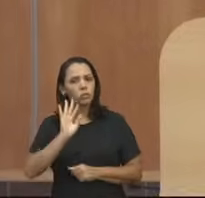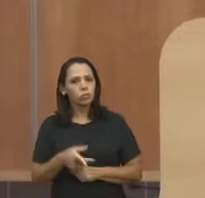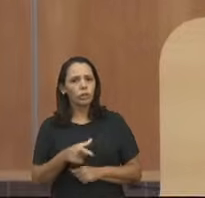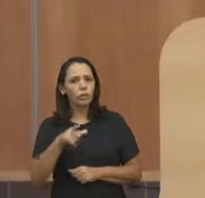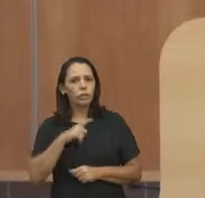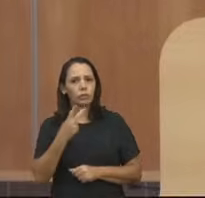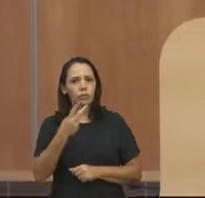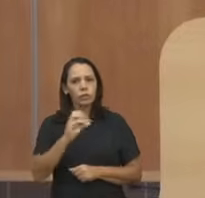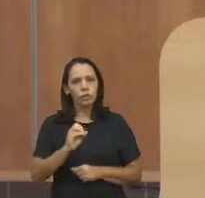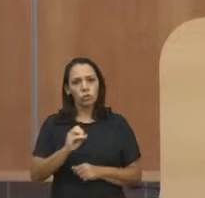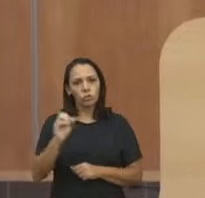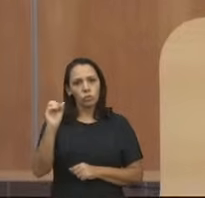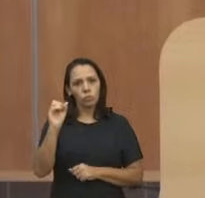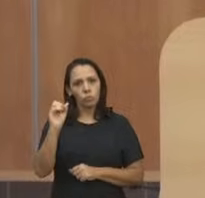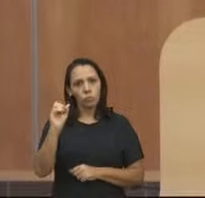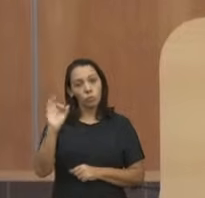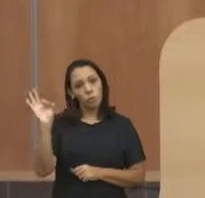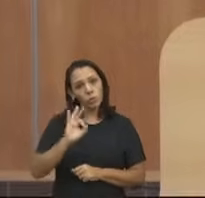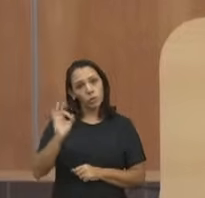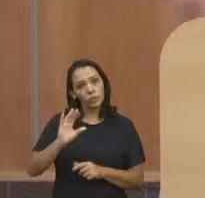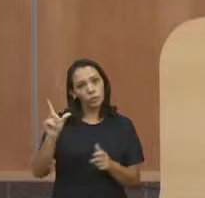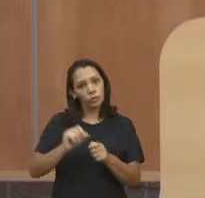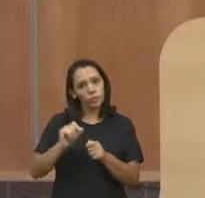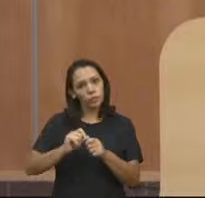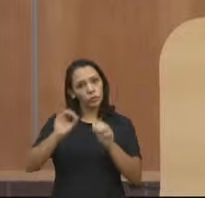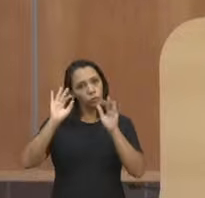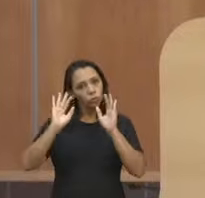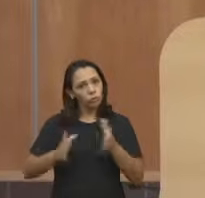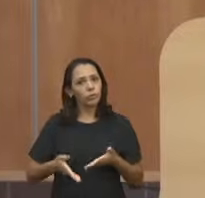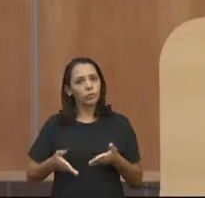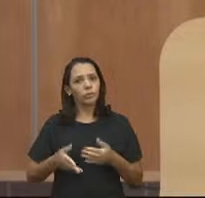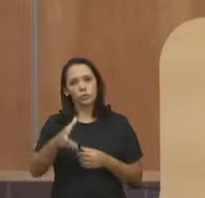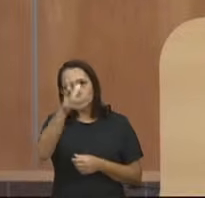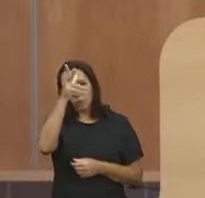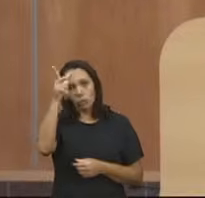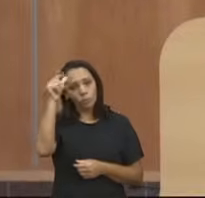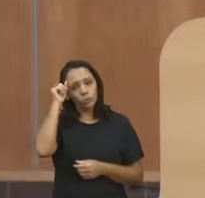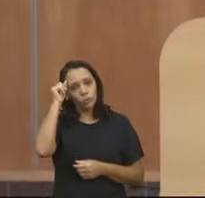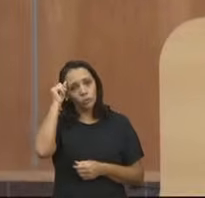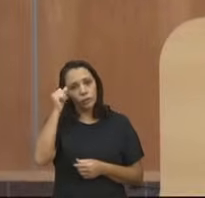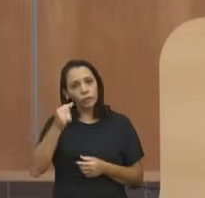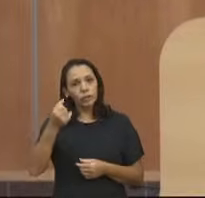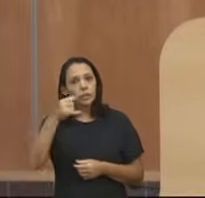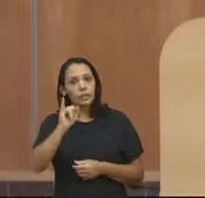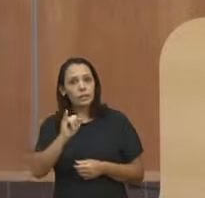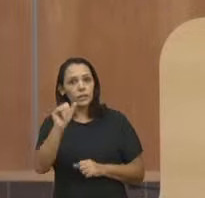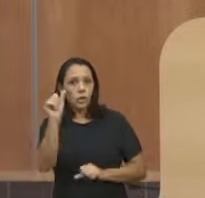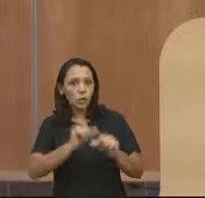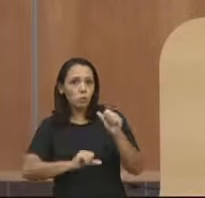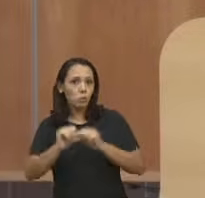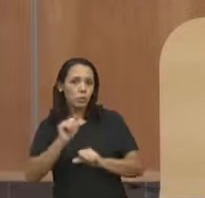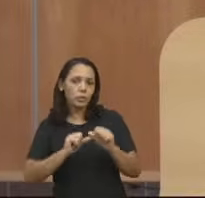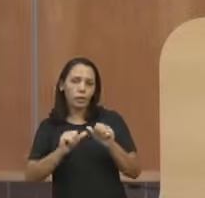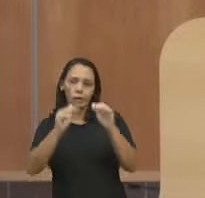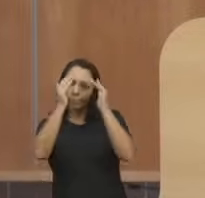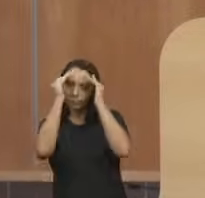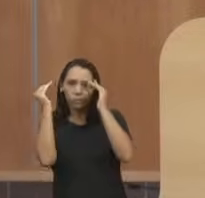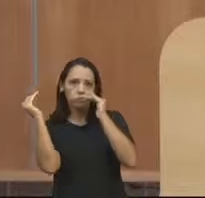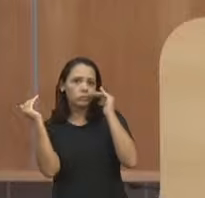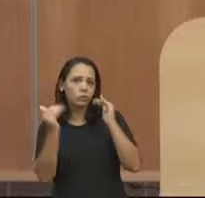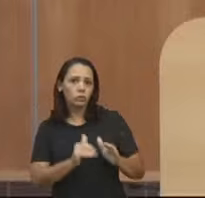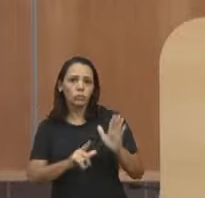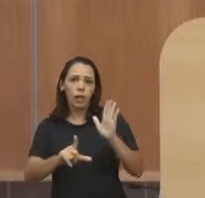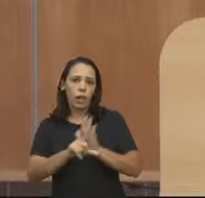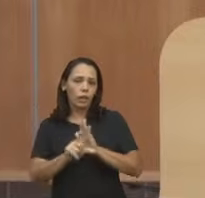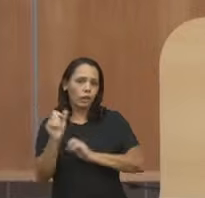mais de 20% de suplementação. Então o prefeito atualmente já estaria descumprindo a lei orçamentária anual